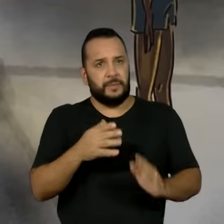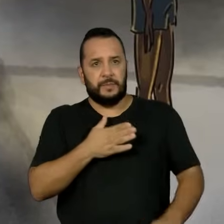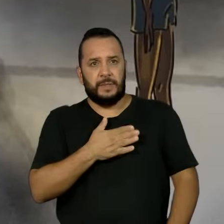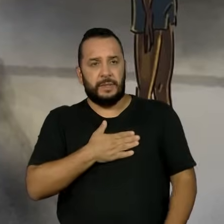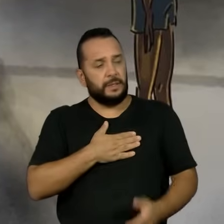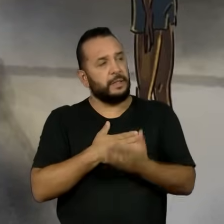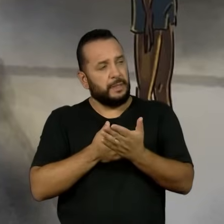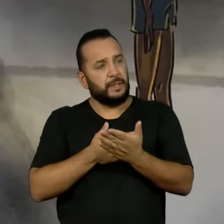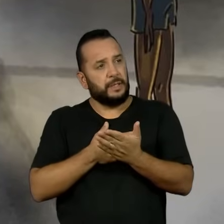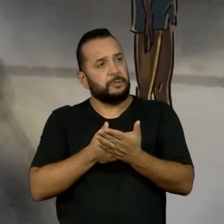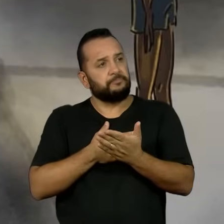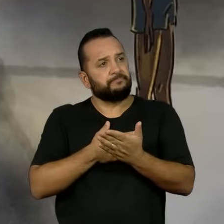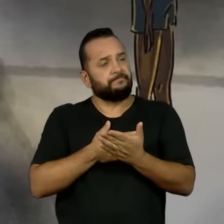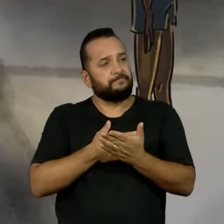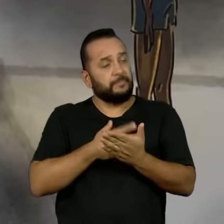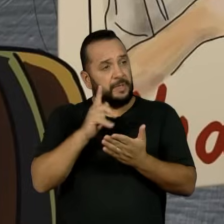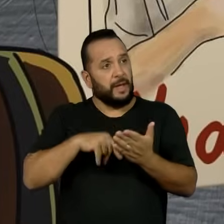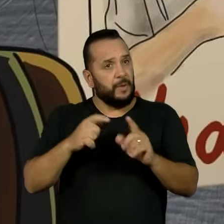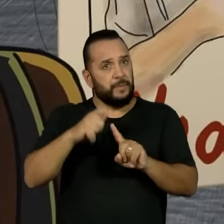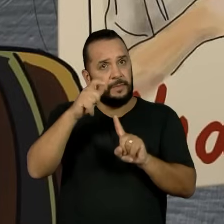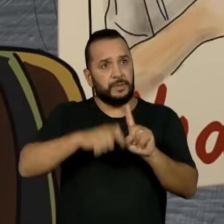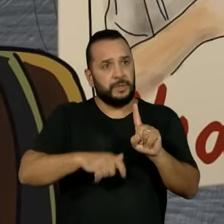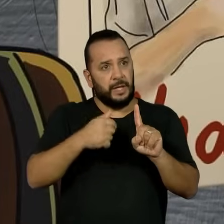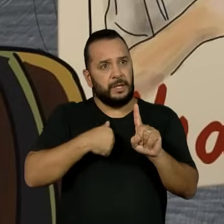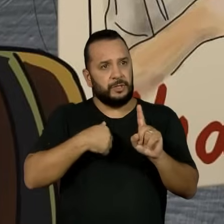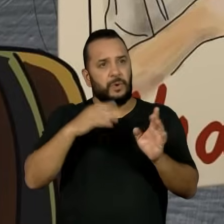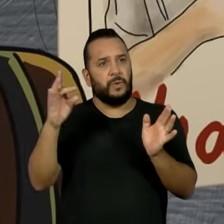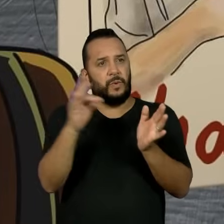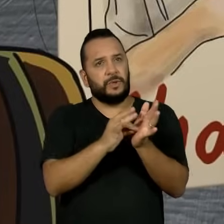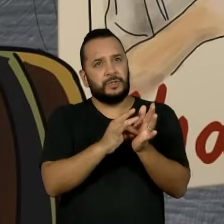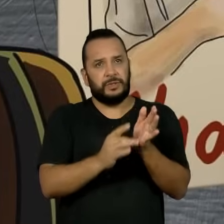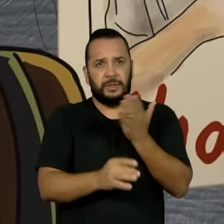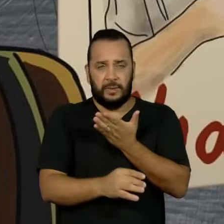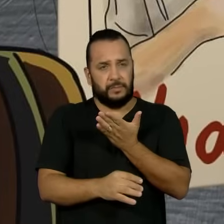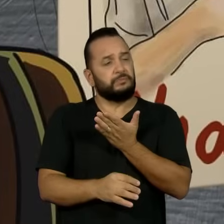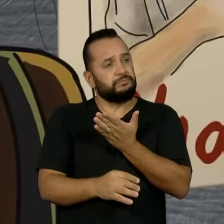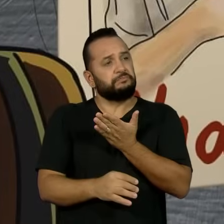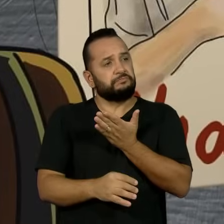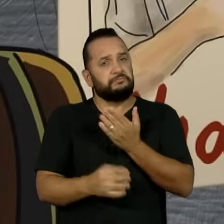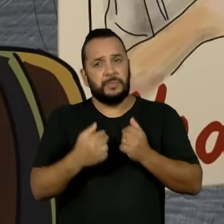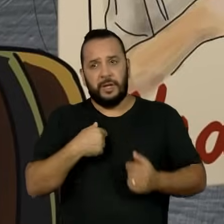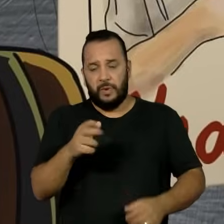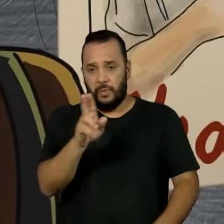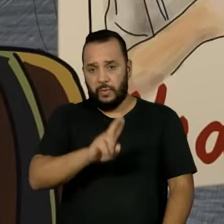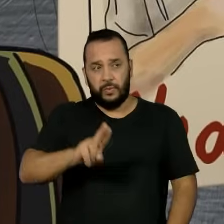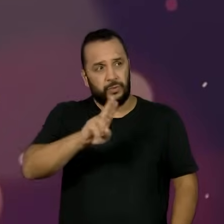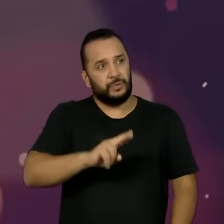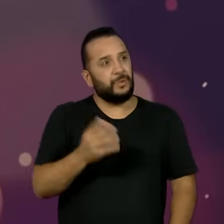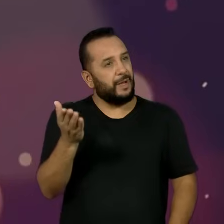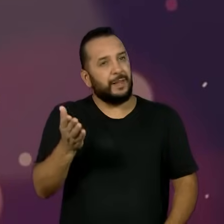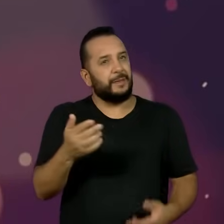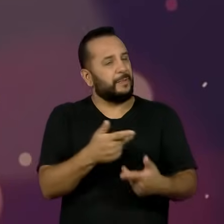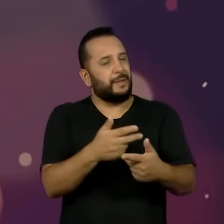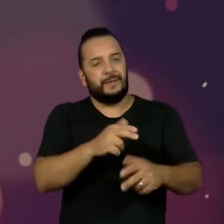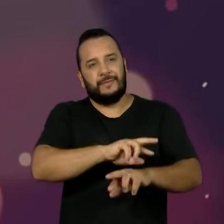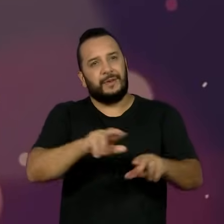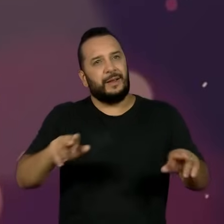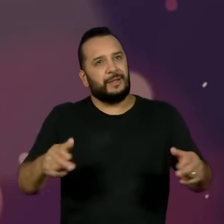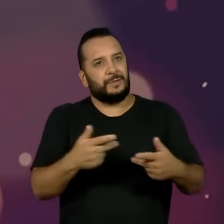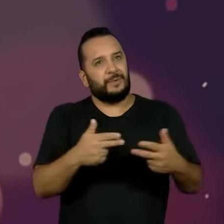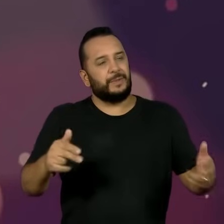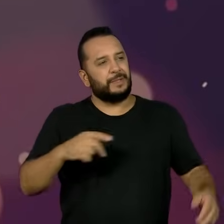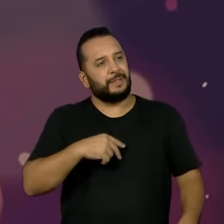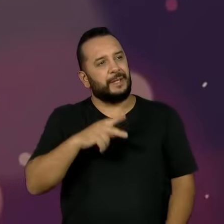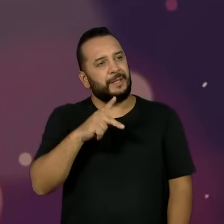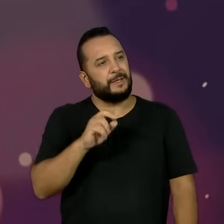é uma personagem original. E eu uso ela assim para várias coisas. É a Pink, ela